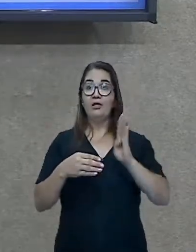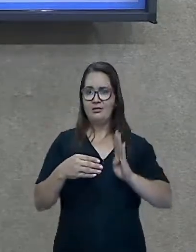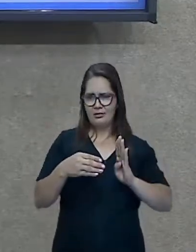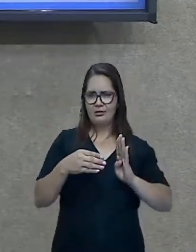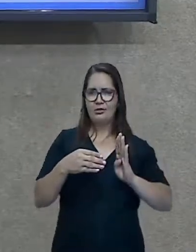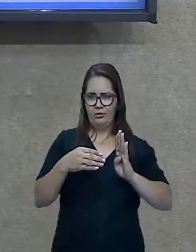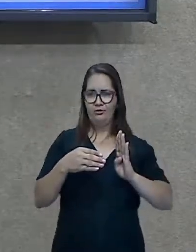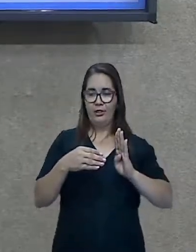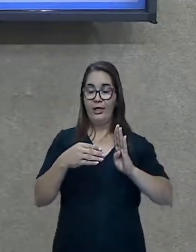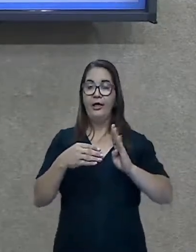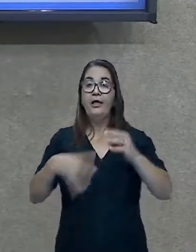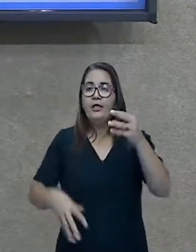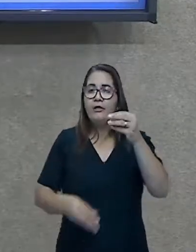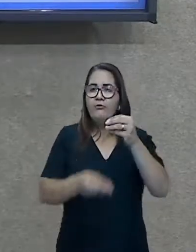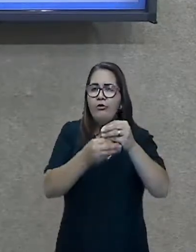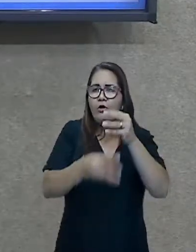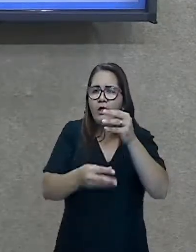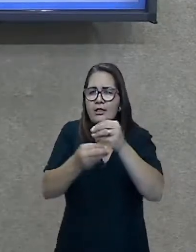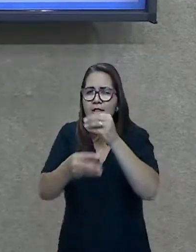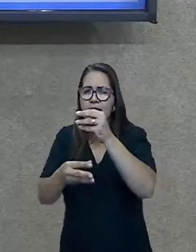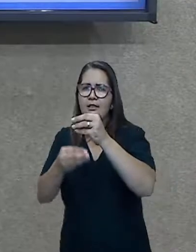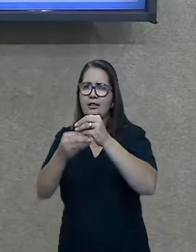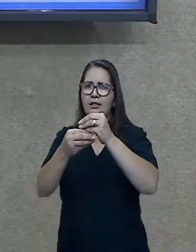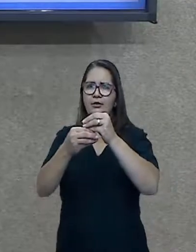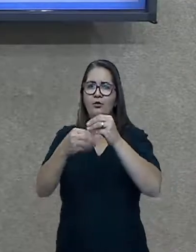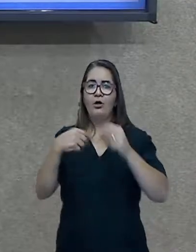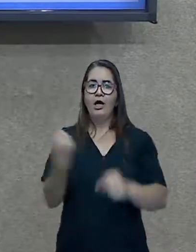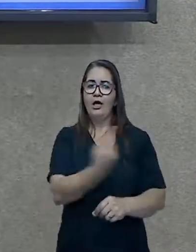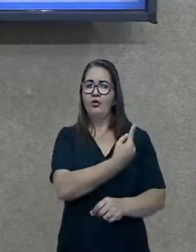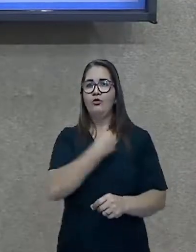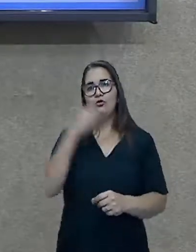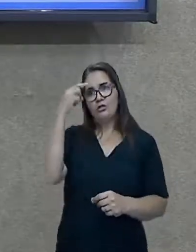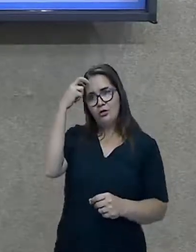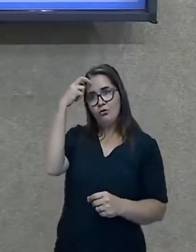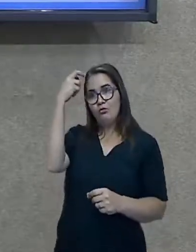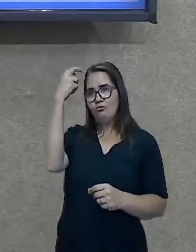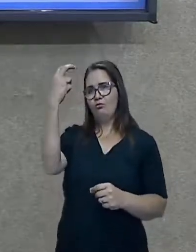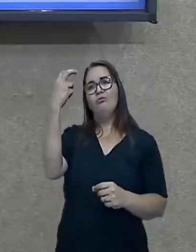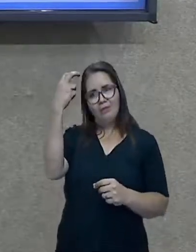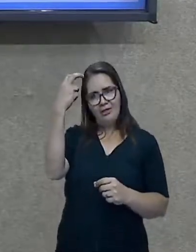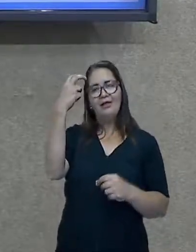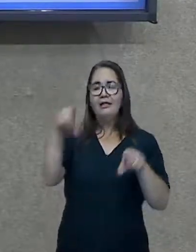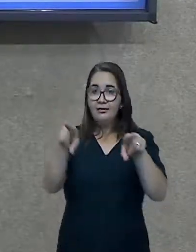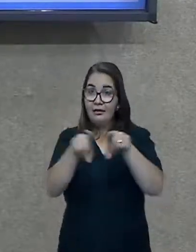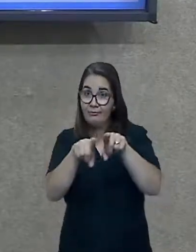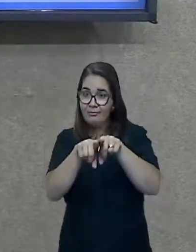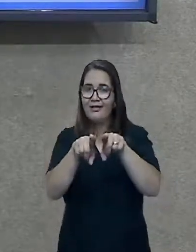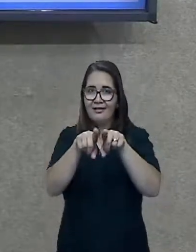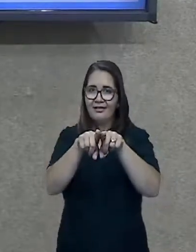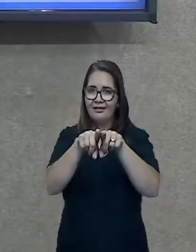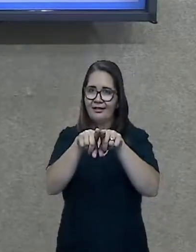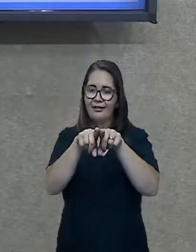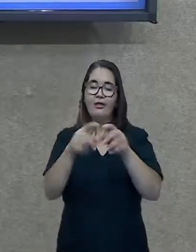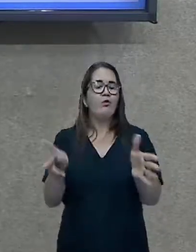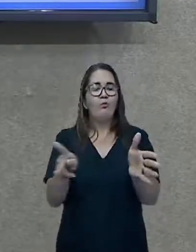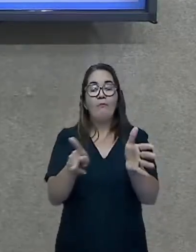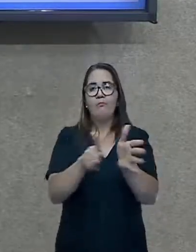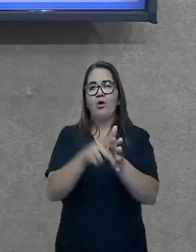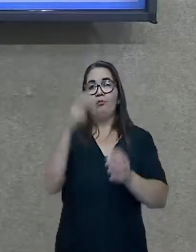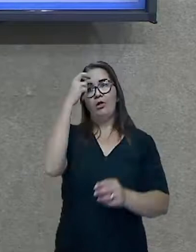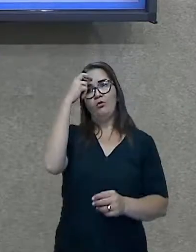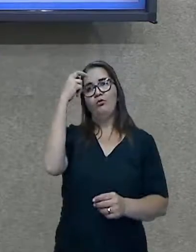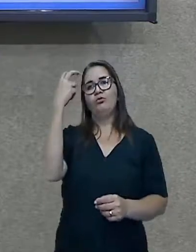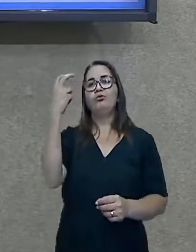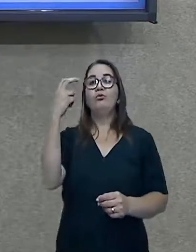acabaram por contribuir para a formação cultural do país, como elemento de uma própria cultura.